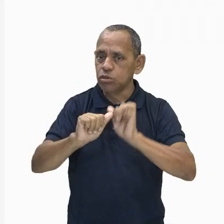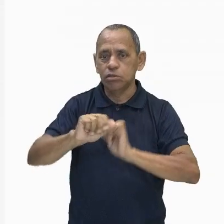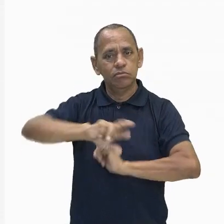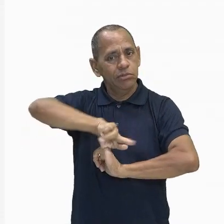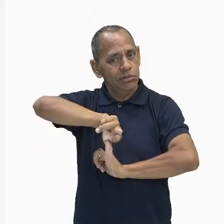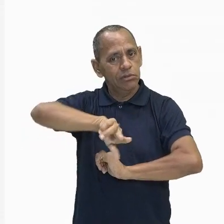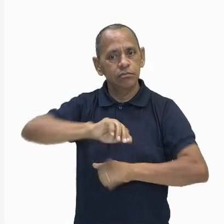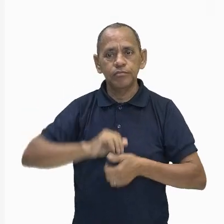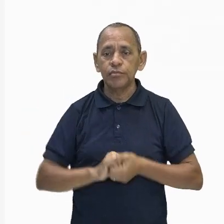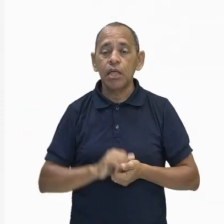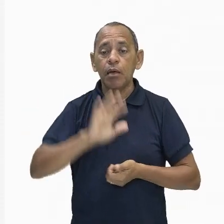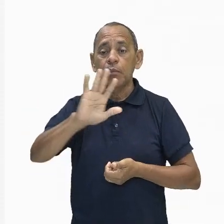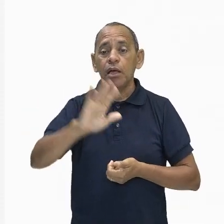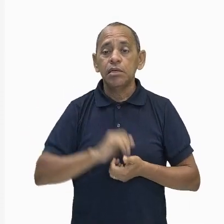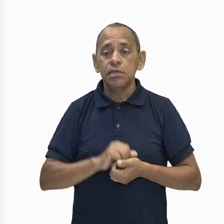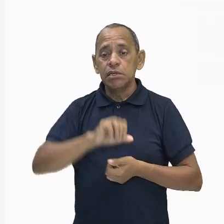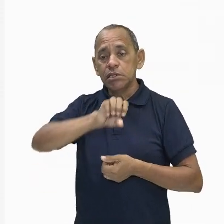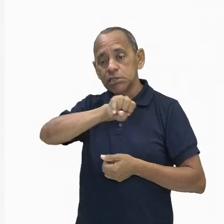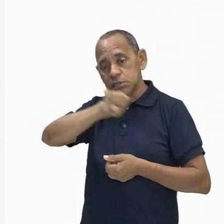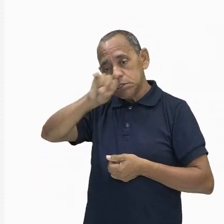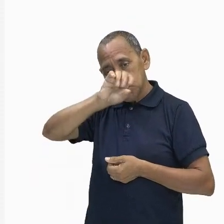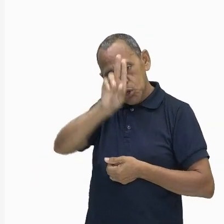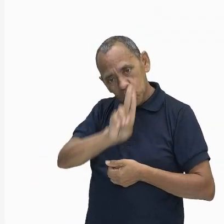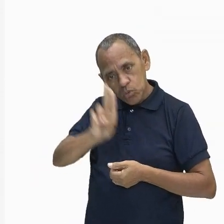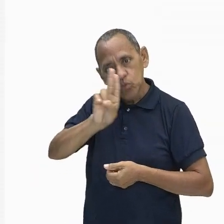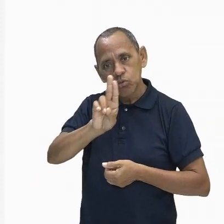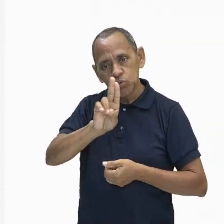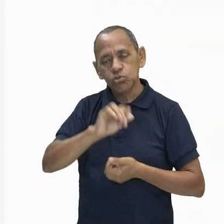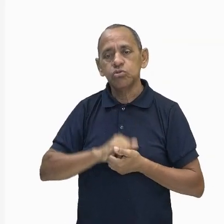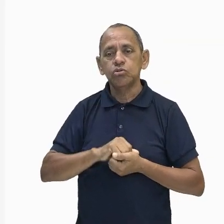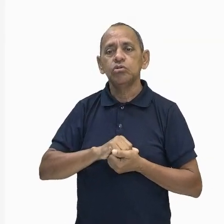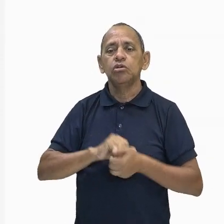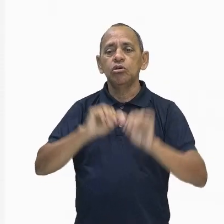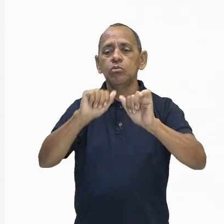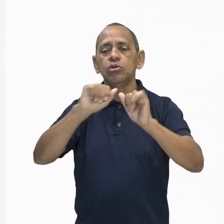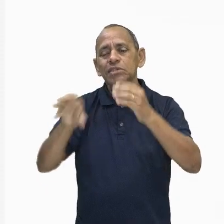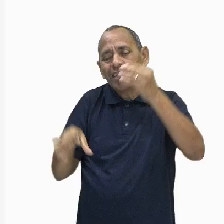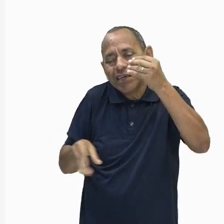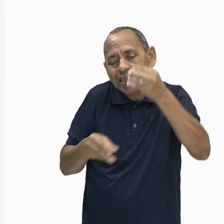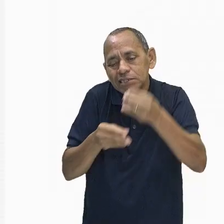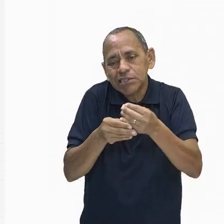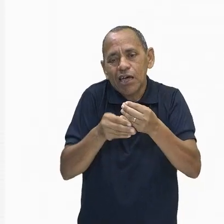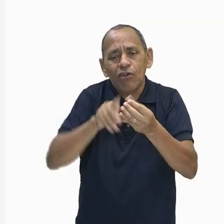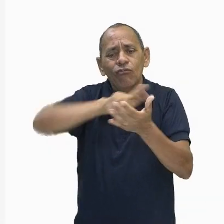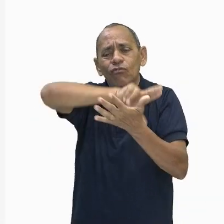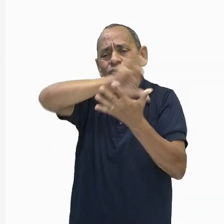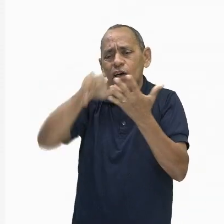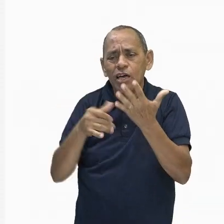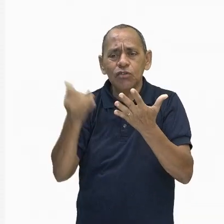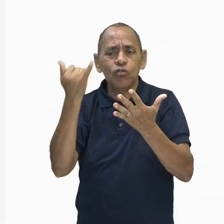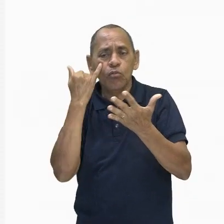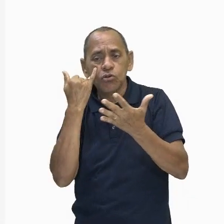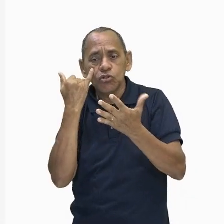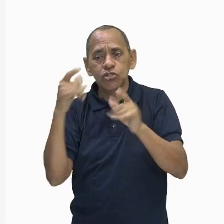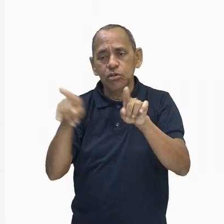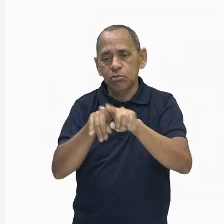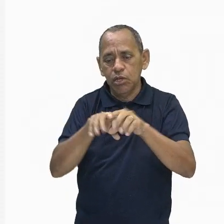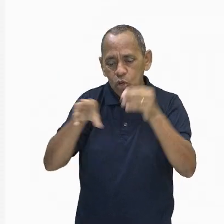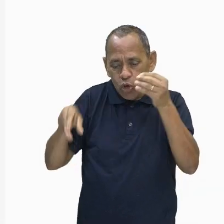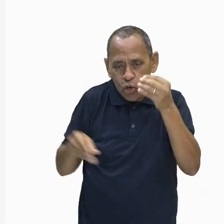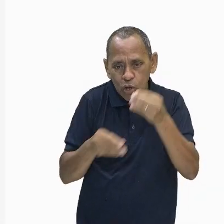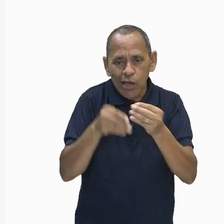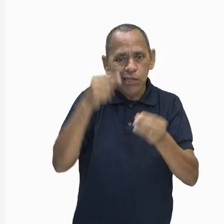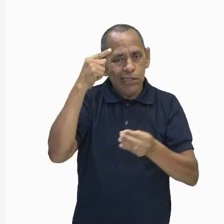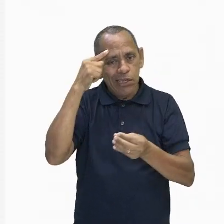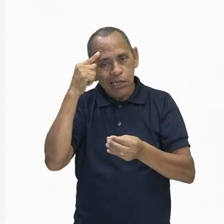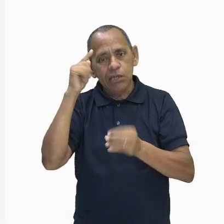certo? Mas quando eu utilizo eles, eu posso acrescentar especificações, eu posso colocar uma ideia de